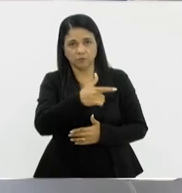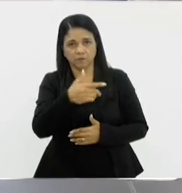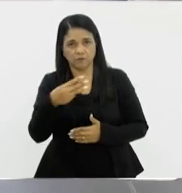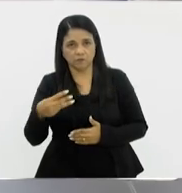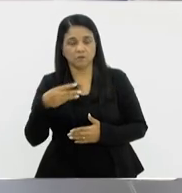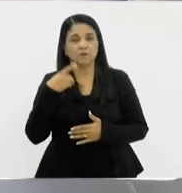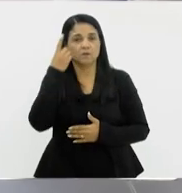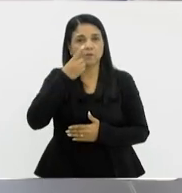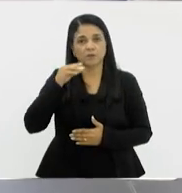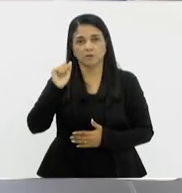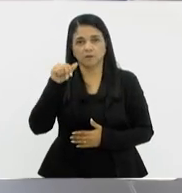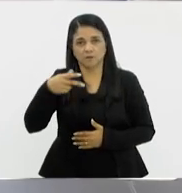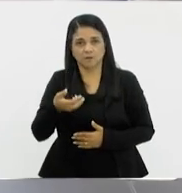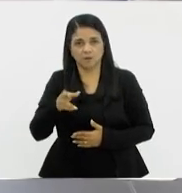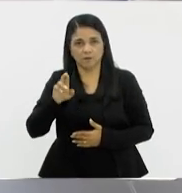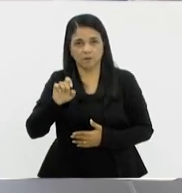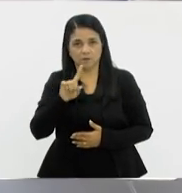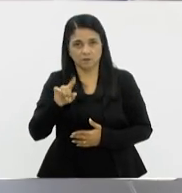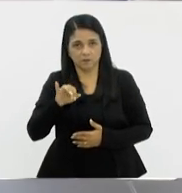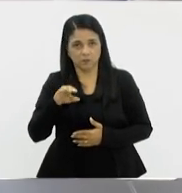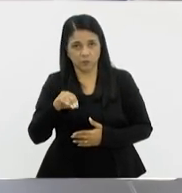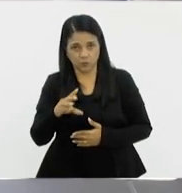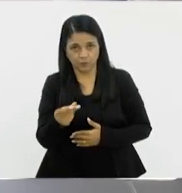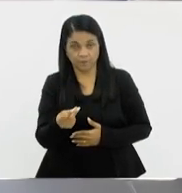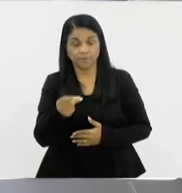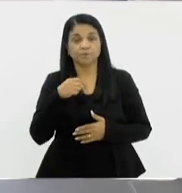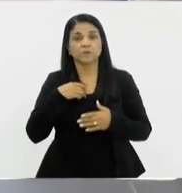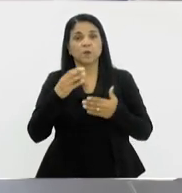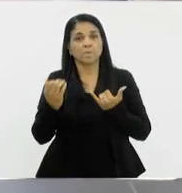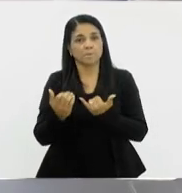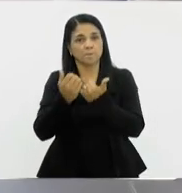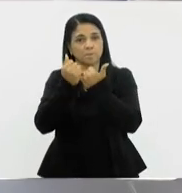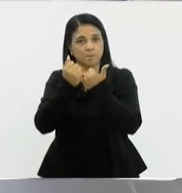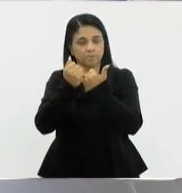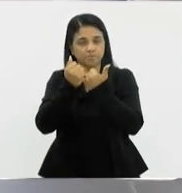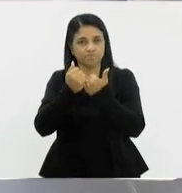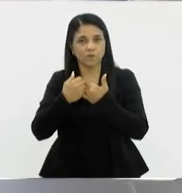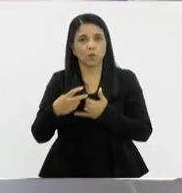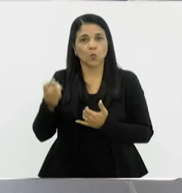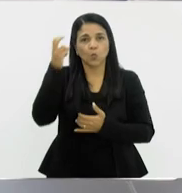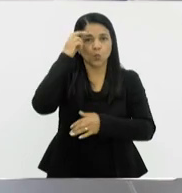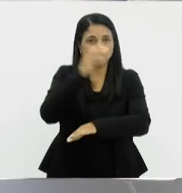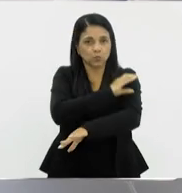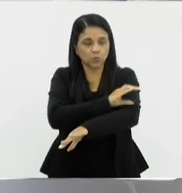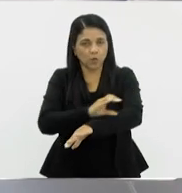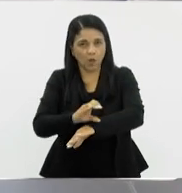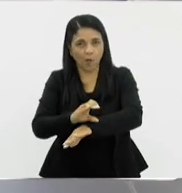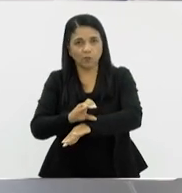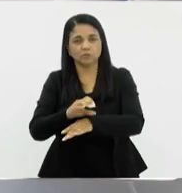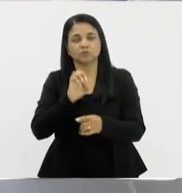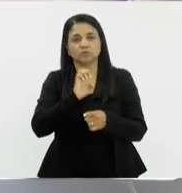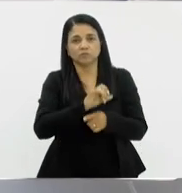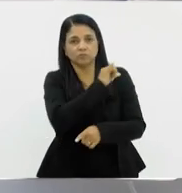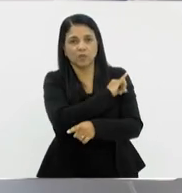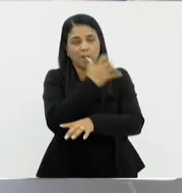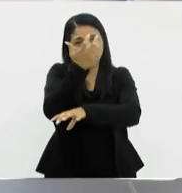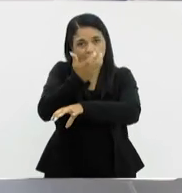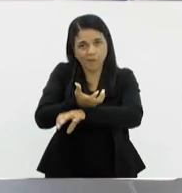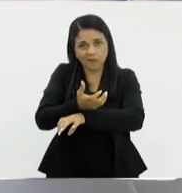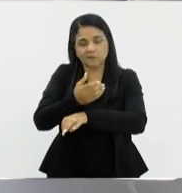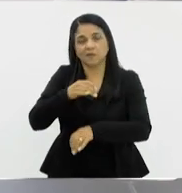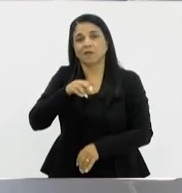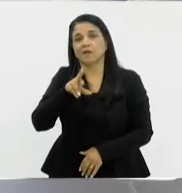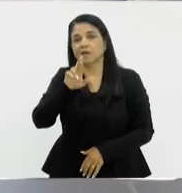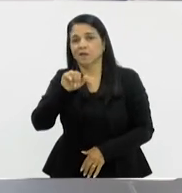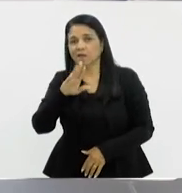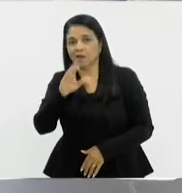deputado Andrezinho Siciliano, que declara patrimônio cultural de natureza imaterial do Estado do Rio de Janeiro a Praça Ricardo Xavier da